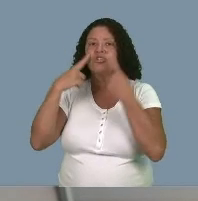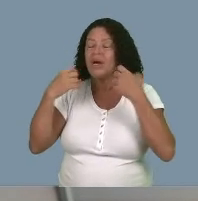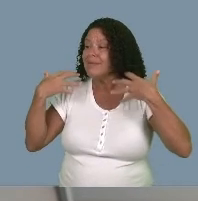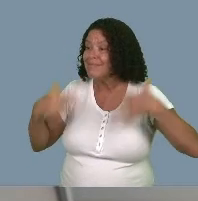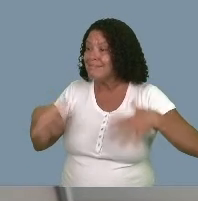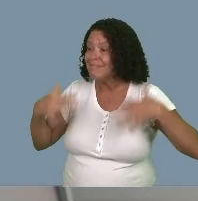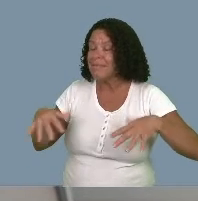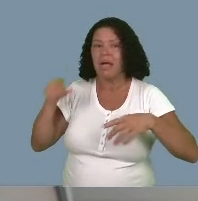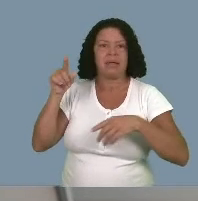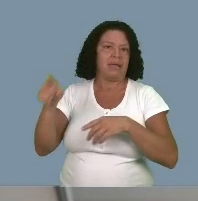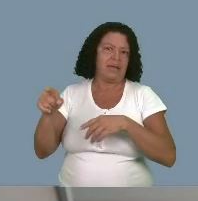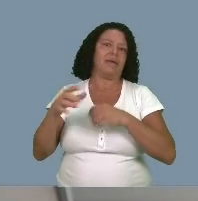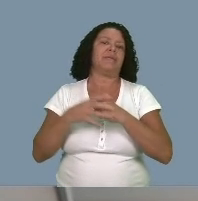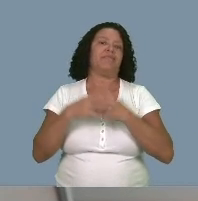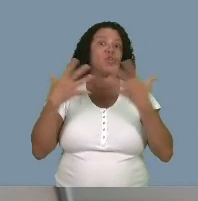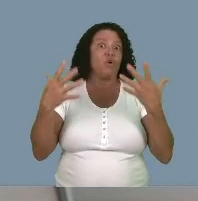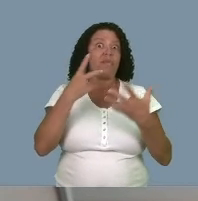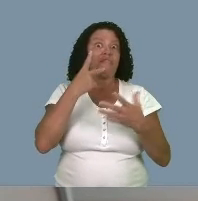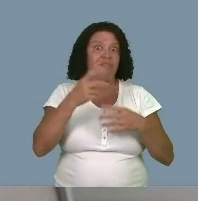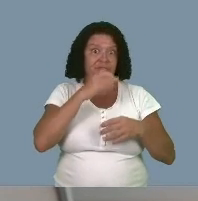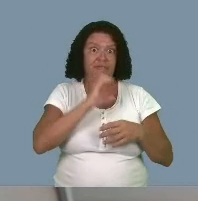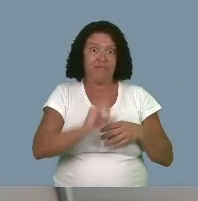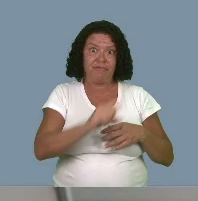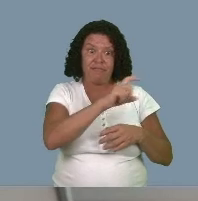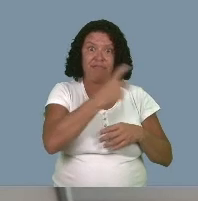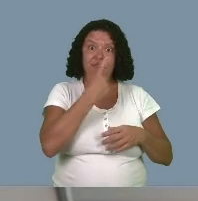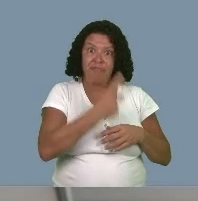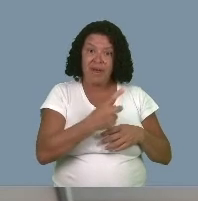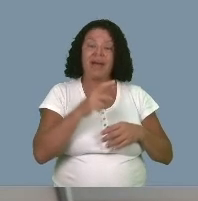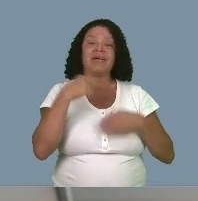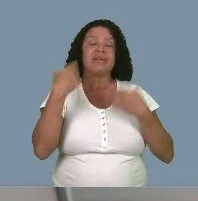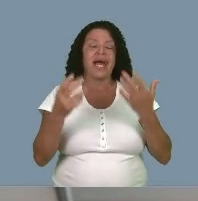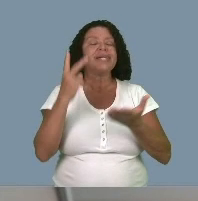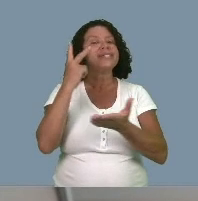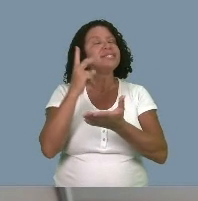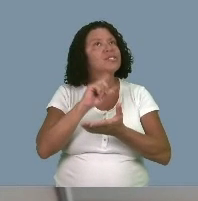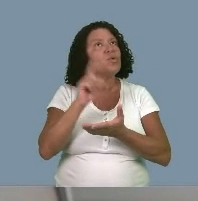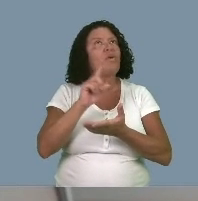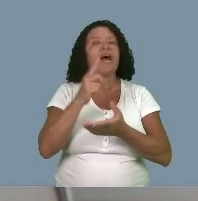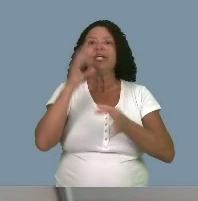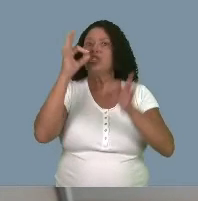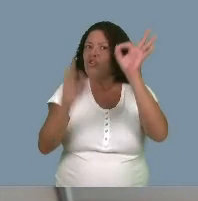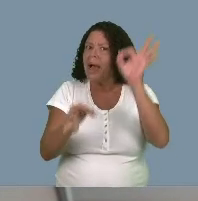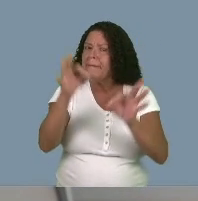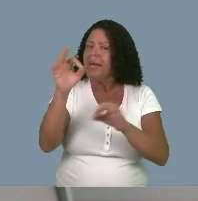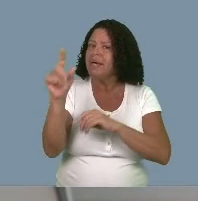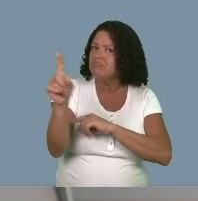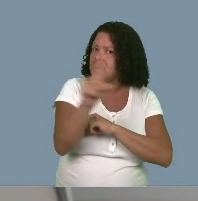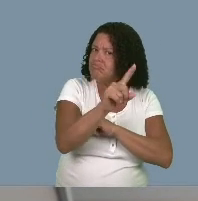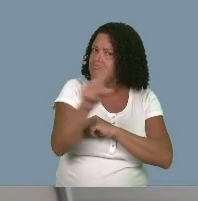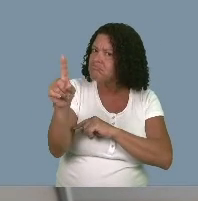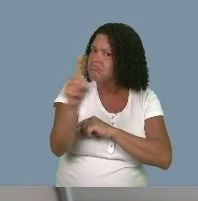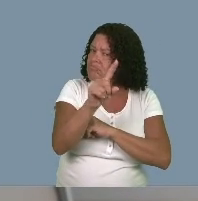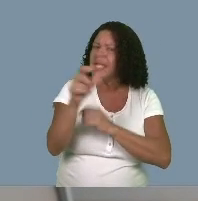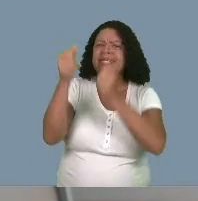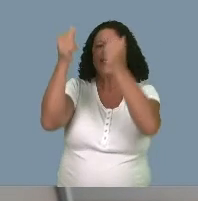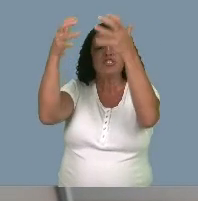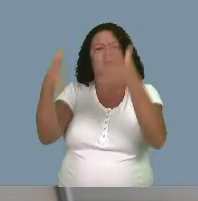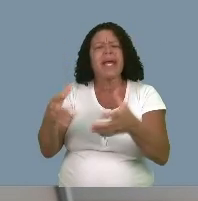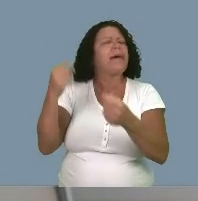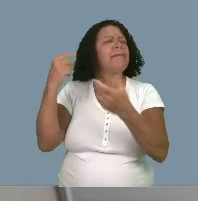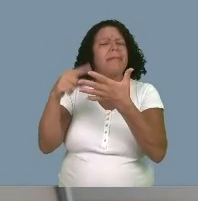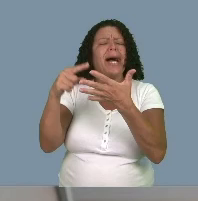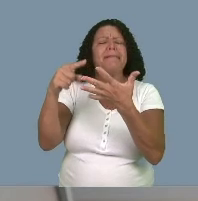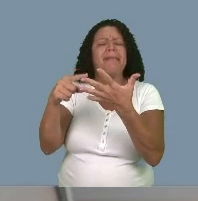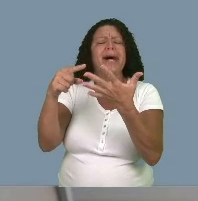desesperado. E como diz o Dr. Bezerra de Menezes, sem fazer julgamentos, sem querer explicações sobre as causas,